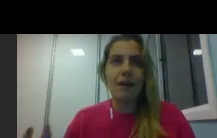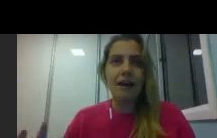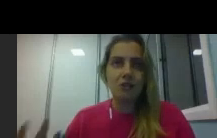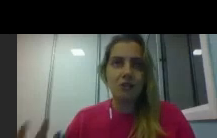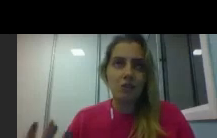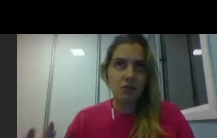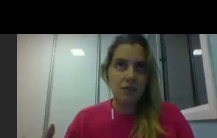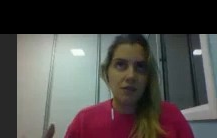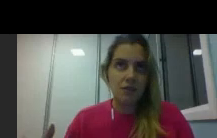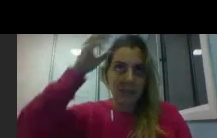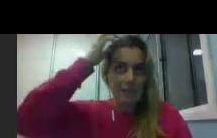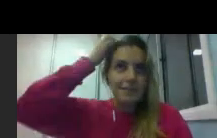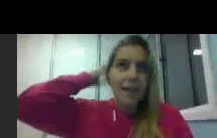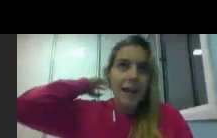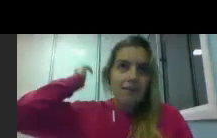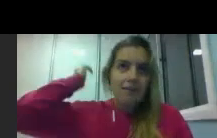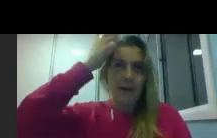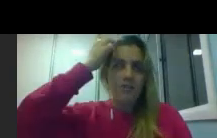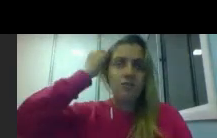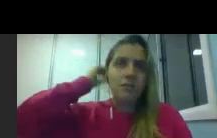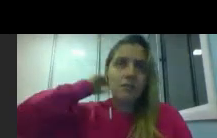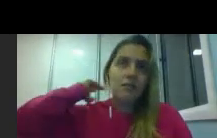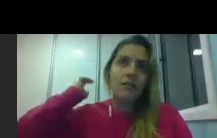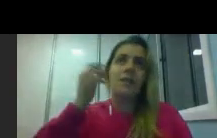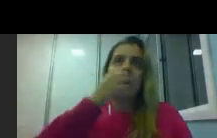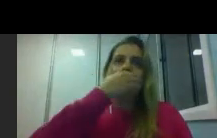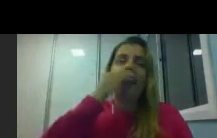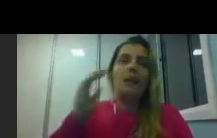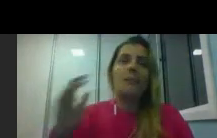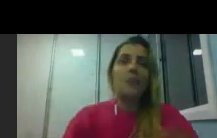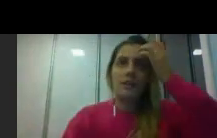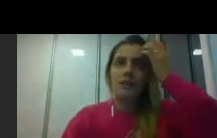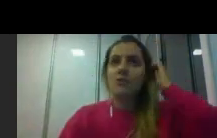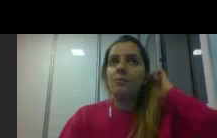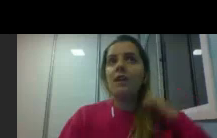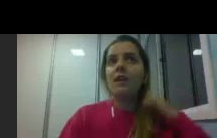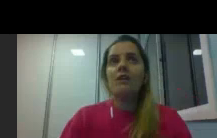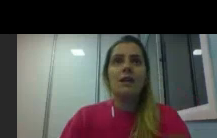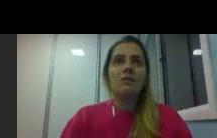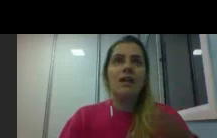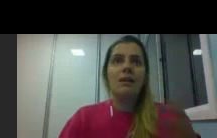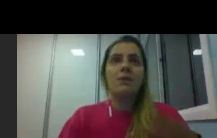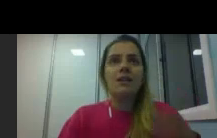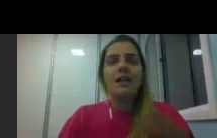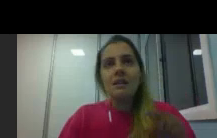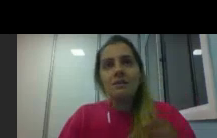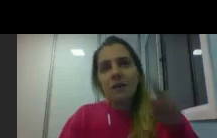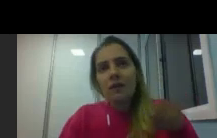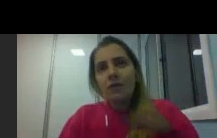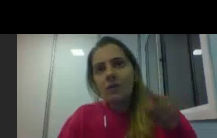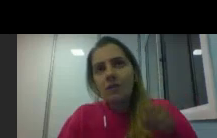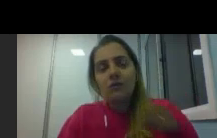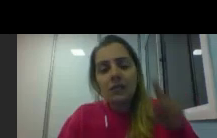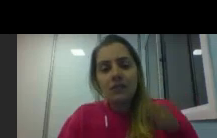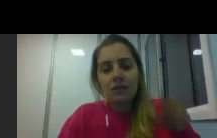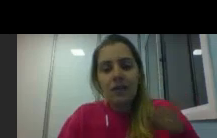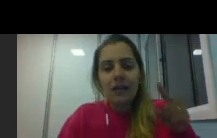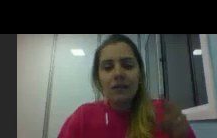fazer a tipagem do nosso sangue. Para que serve a tipagem do sangue? Ela é importante porque nós temos aí proteínas que